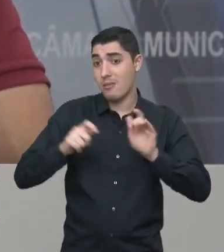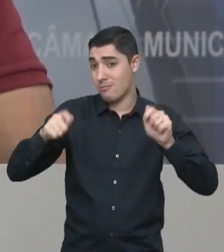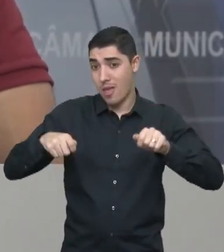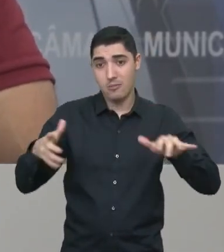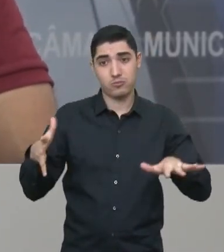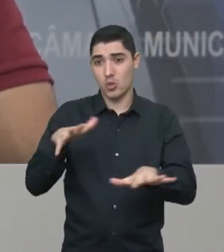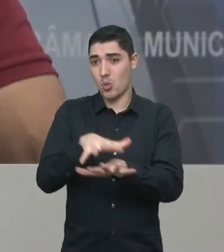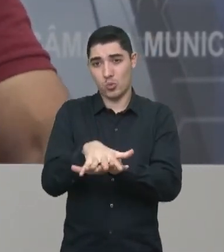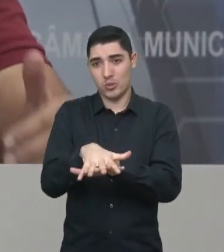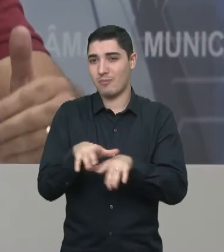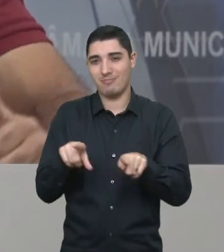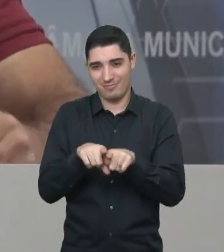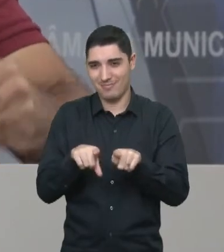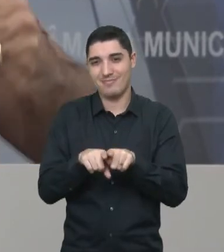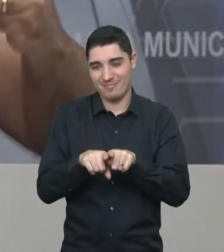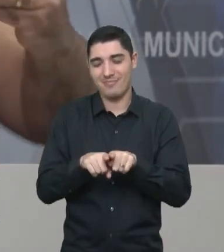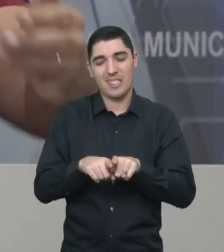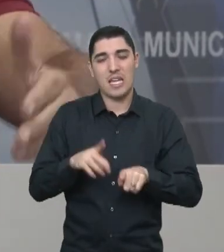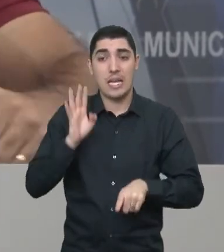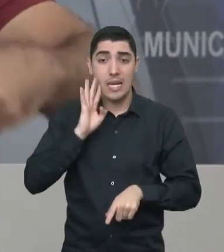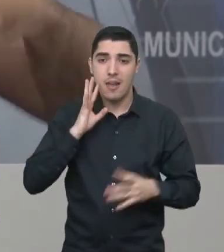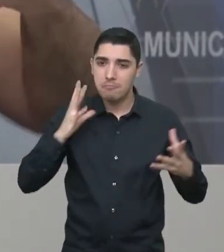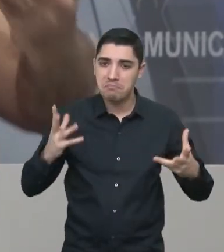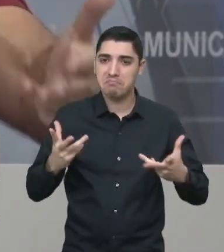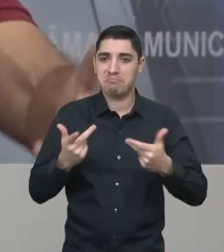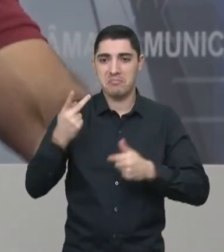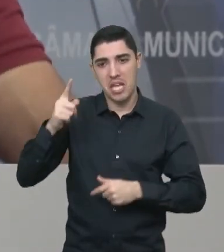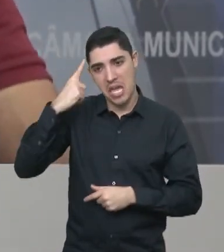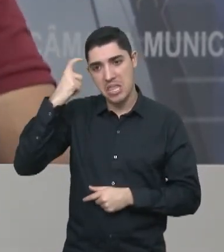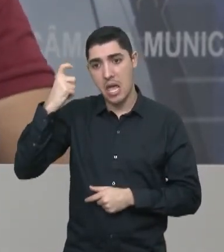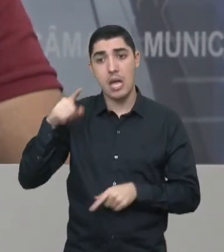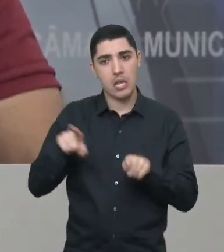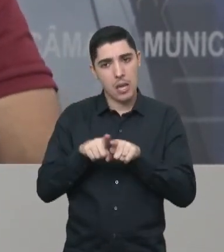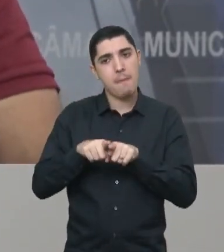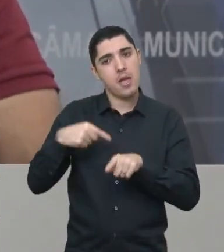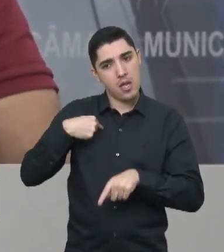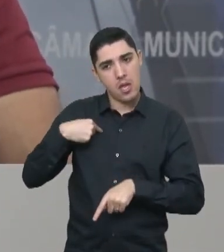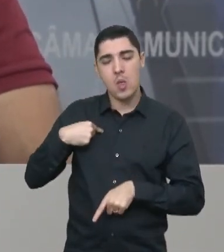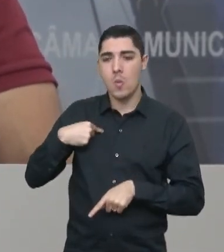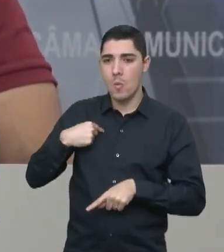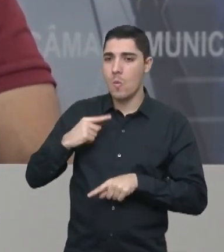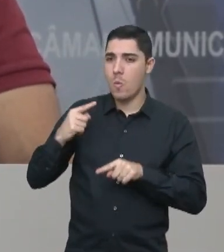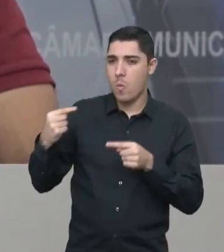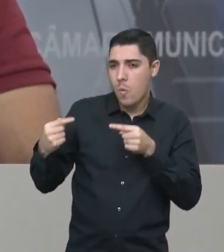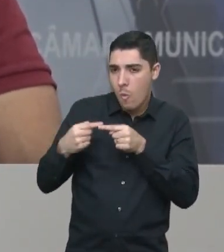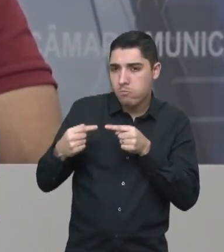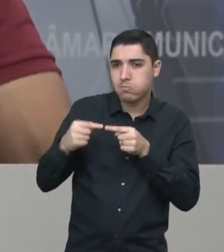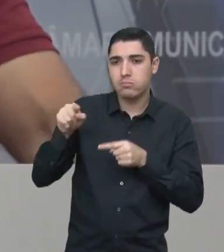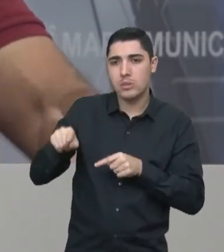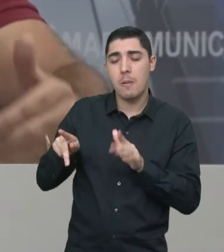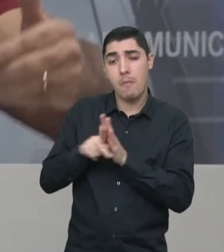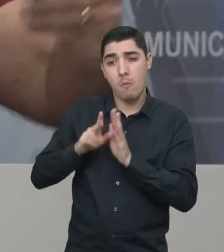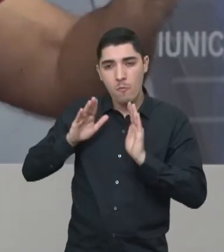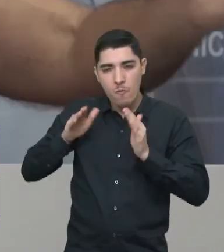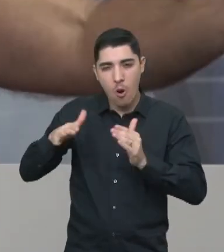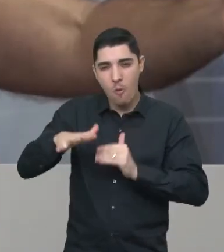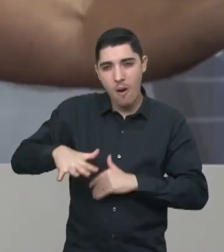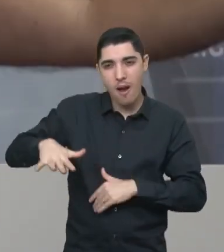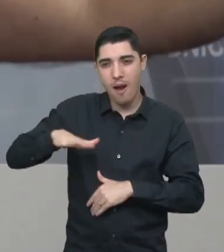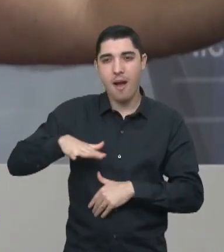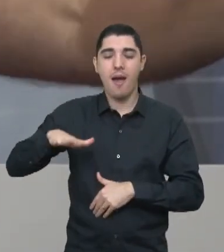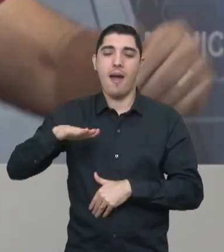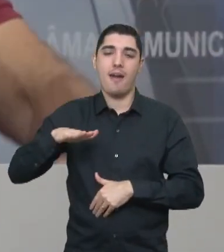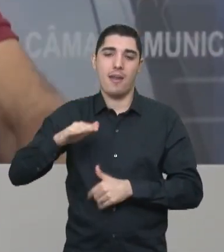bacana quando a gente tem essas ideias, né? Eu também tenho bastante essa linha do esporte. Né?